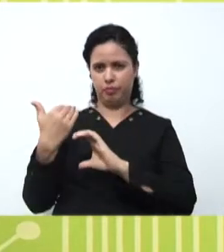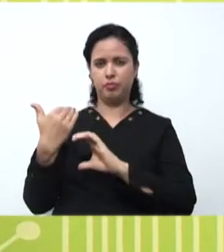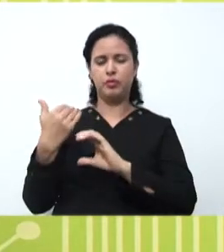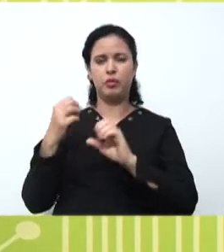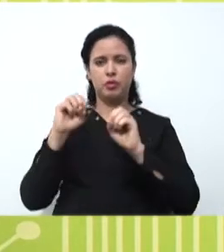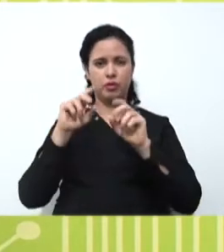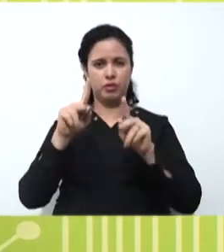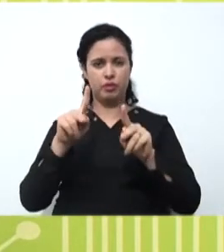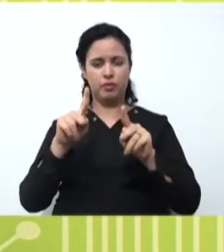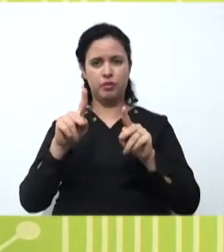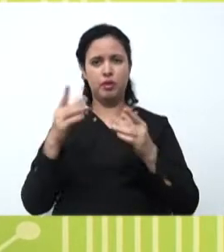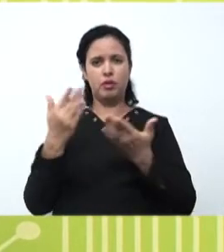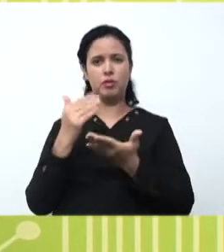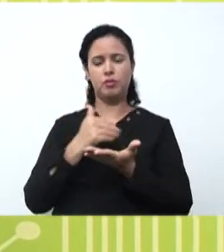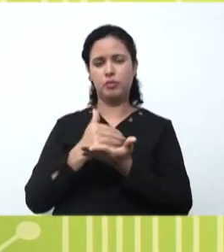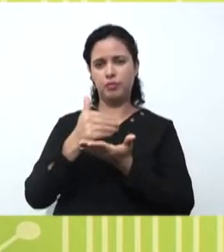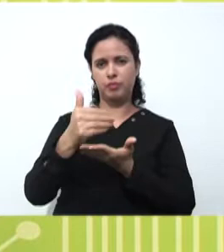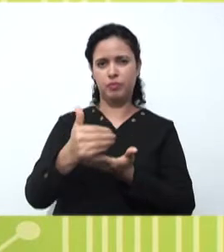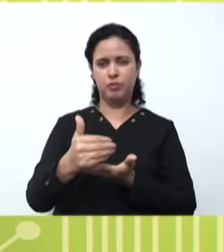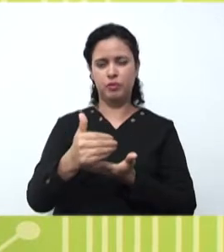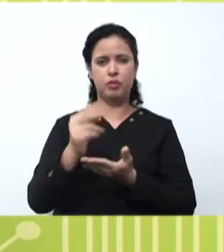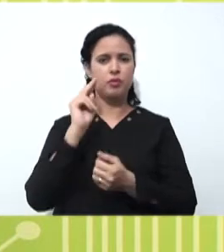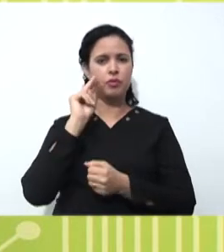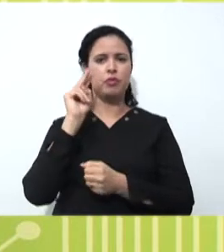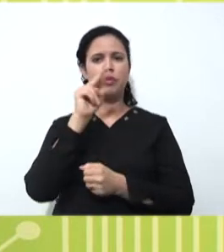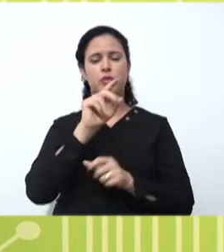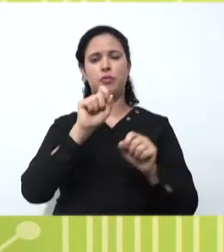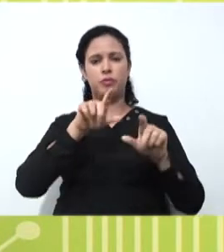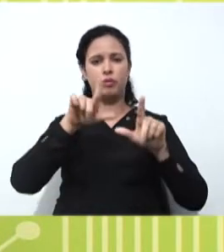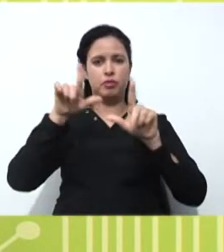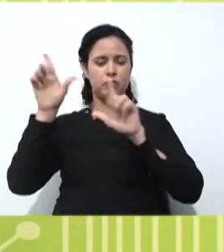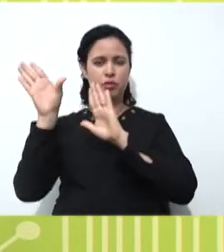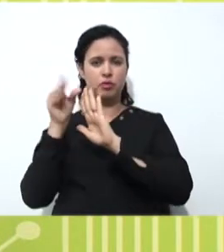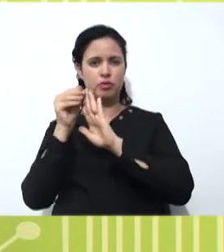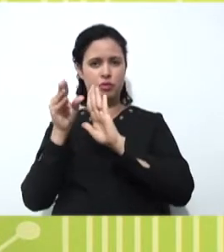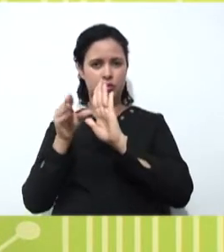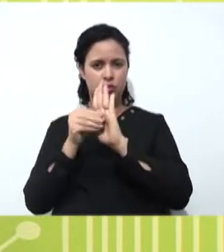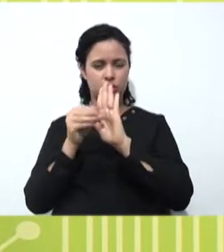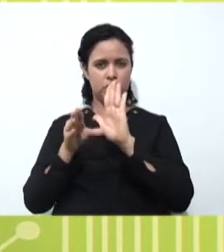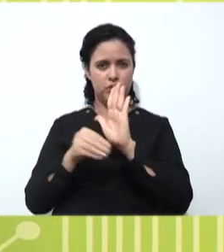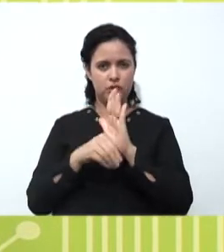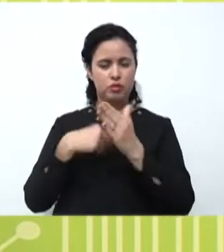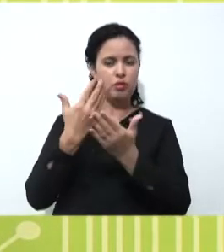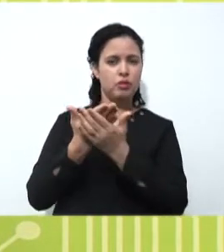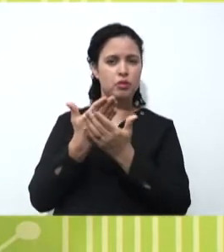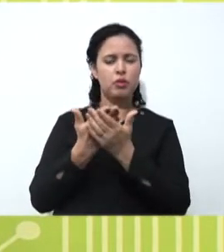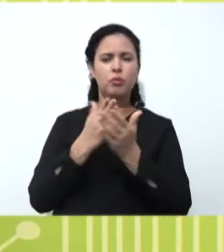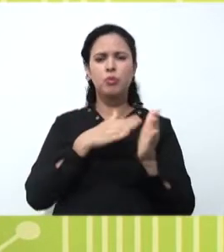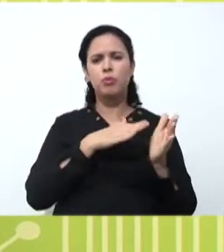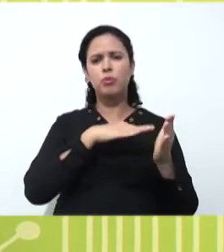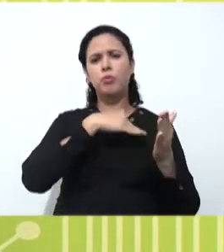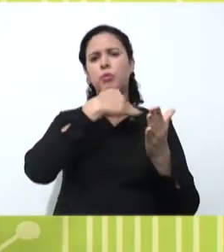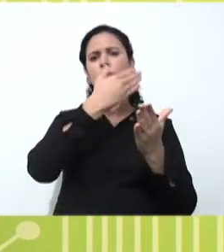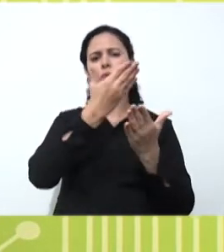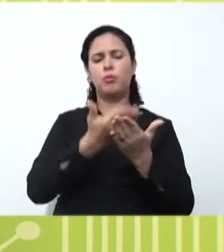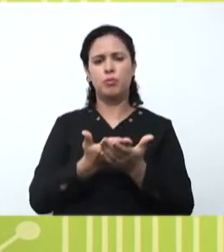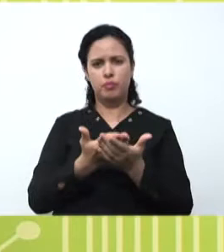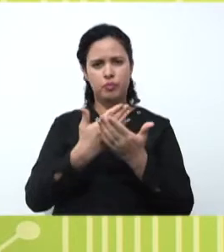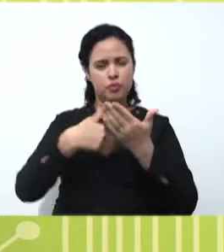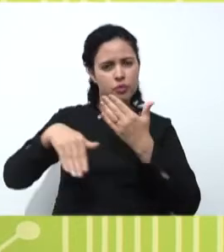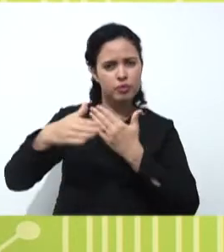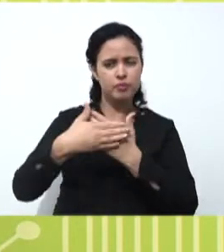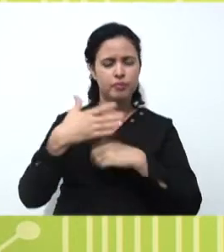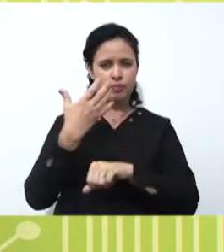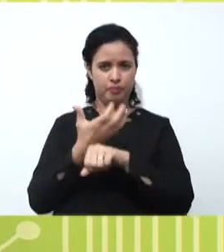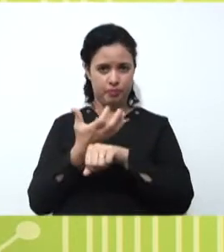aula. Vamos começar olhando aqui os conteúdos que nós vamos trabalhar durante toda a disciplina e depois a gente